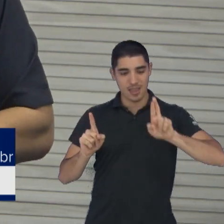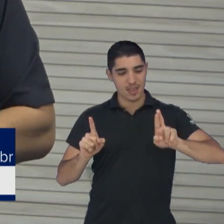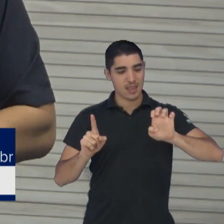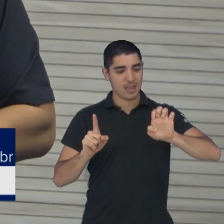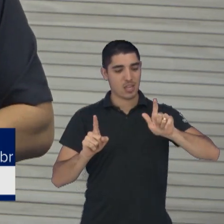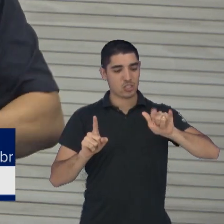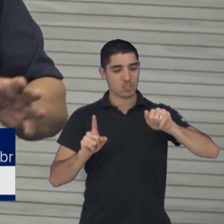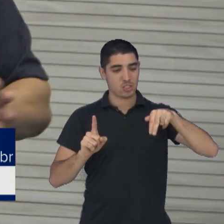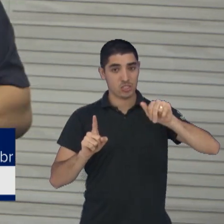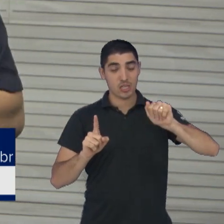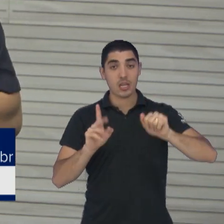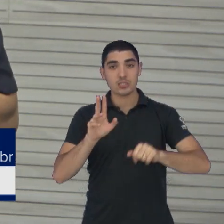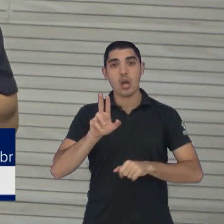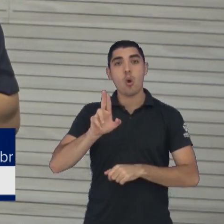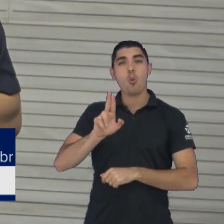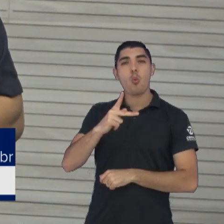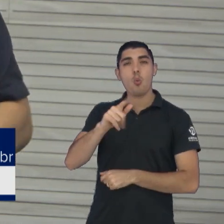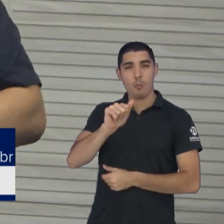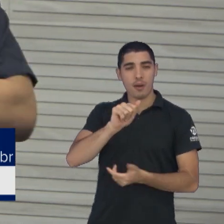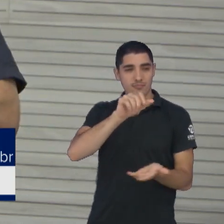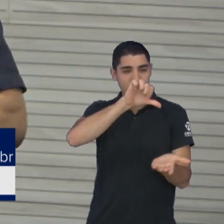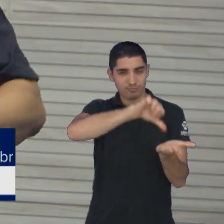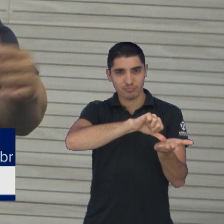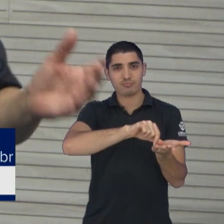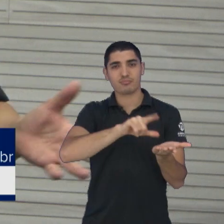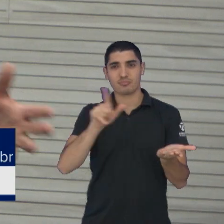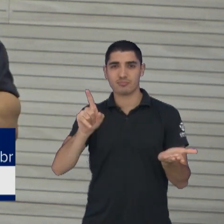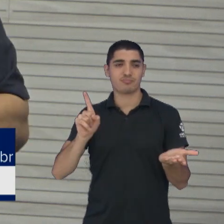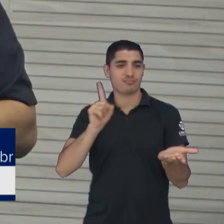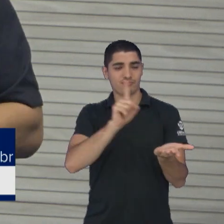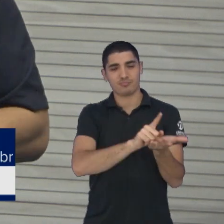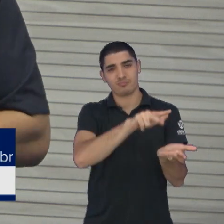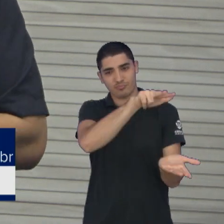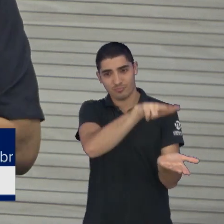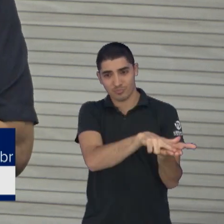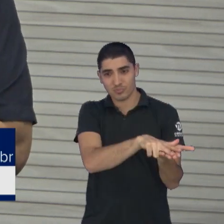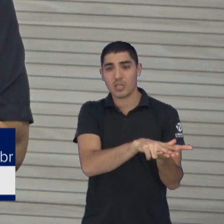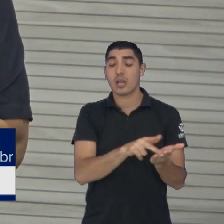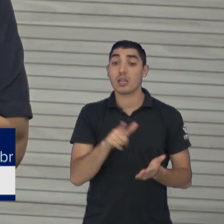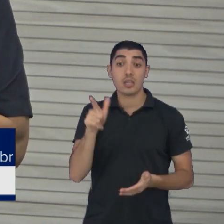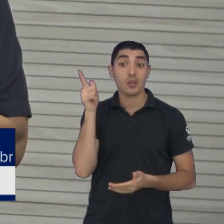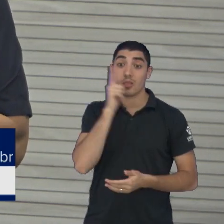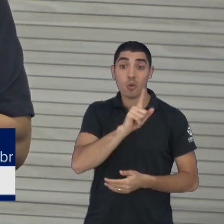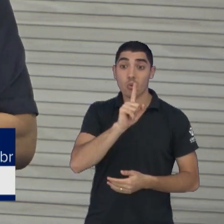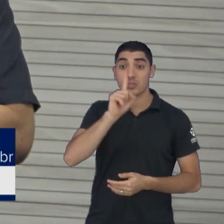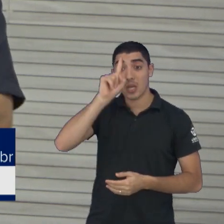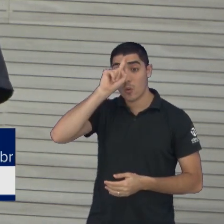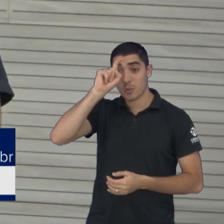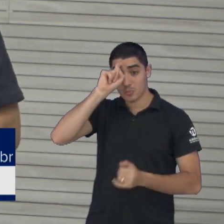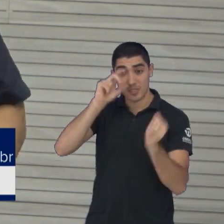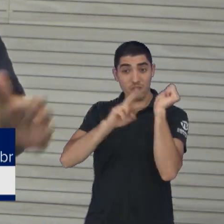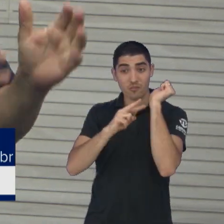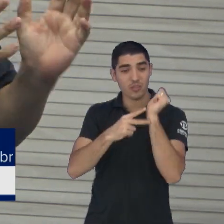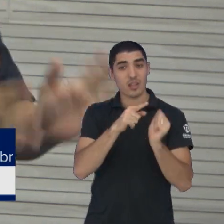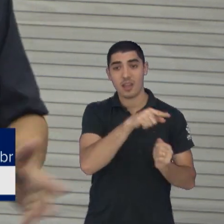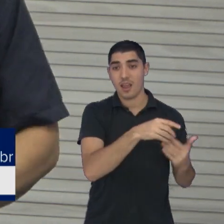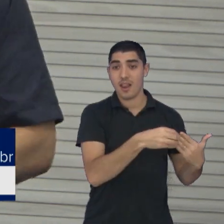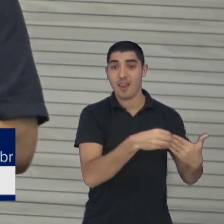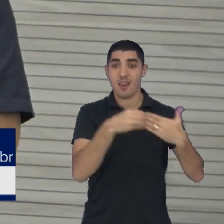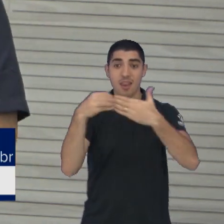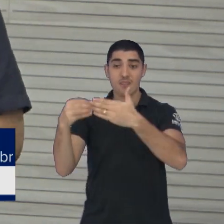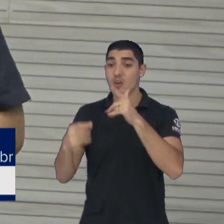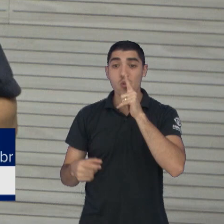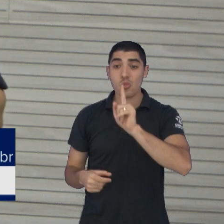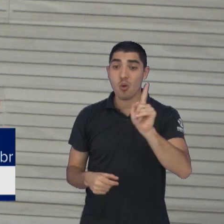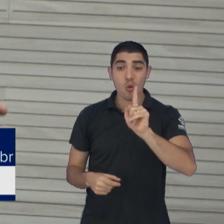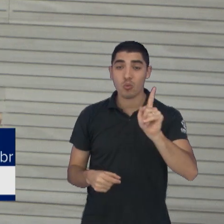sábado, e não conseguia a vaga. Nós fizemos os contatos das pessoas que a gente conhece dentro da secretaria, dentro da prefeitura, dentro